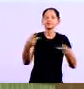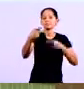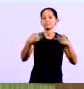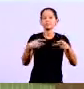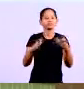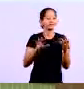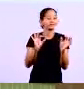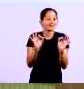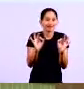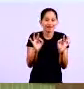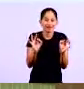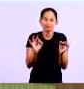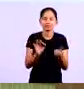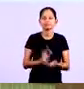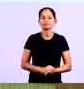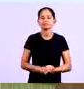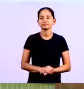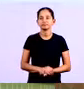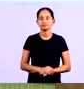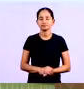Ok? Vamos lá.